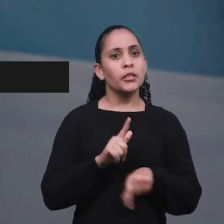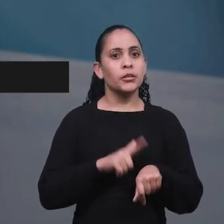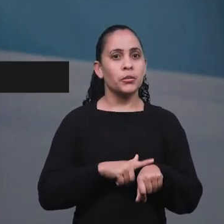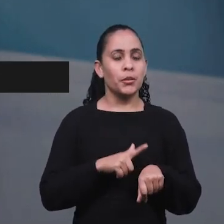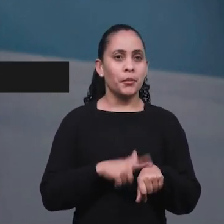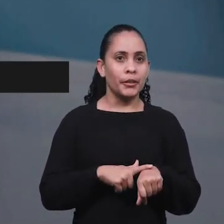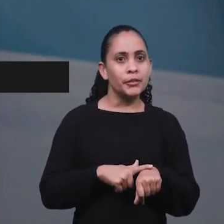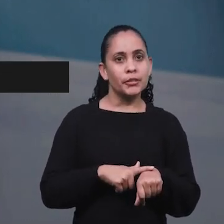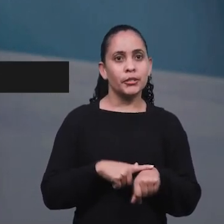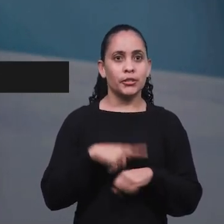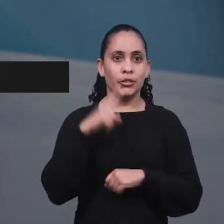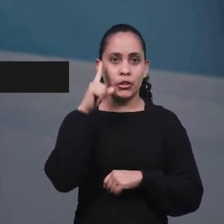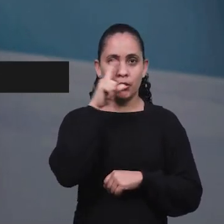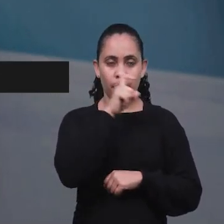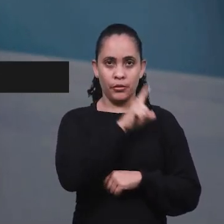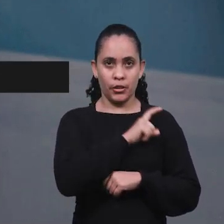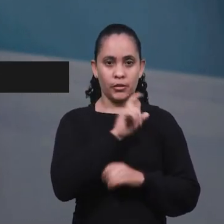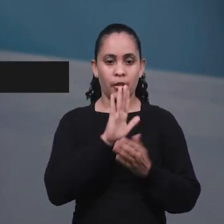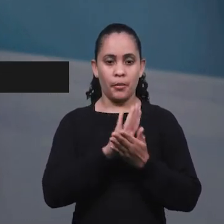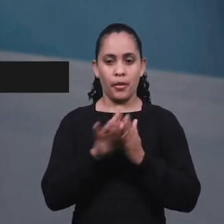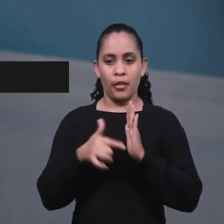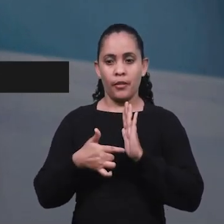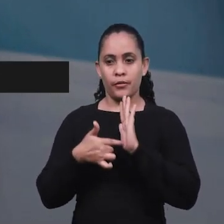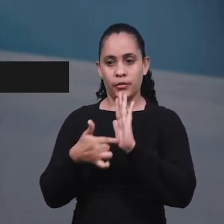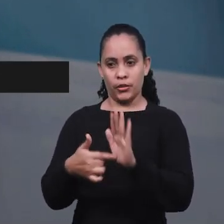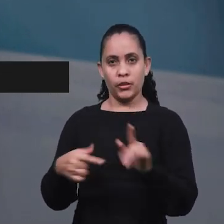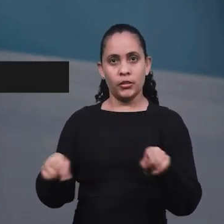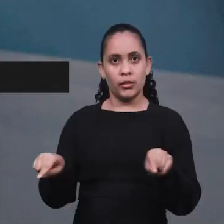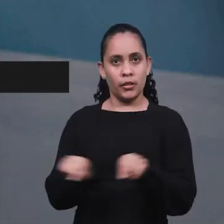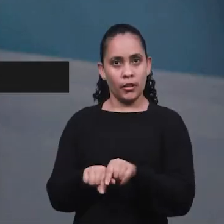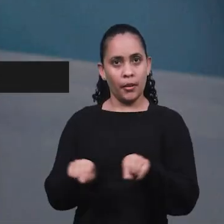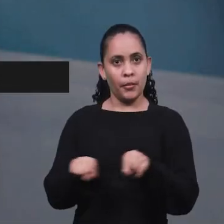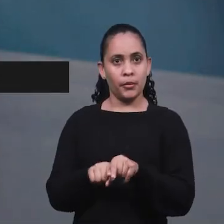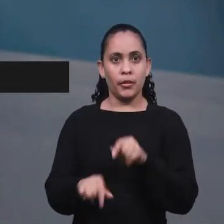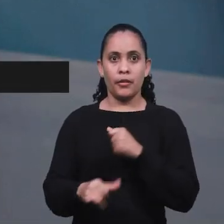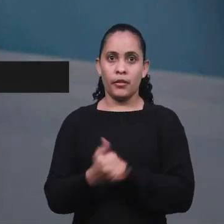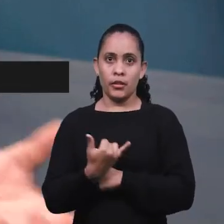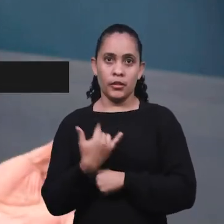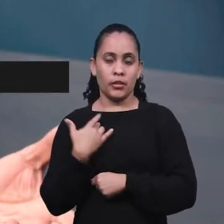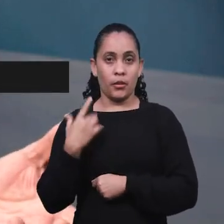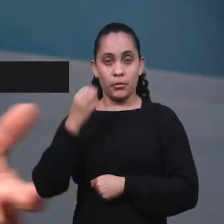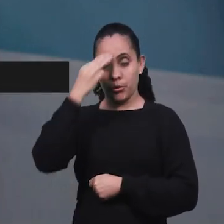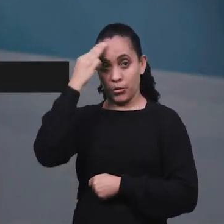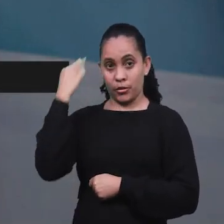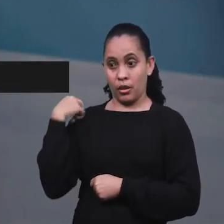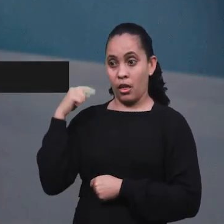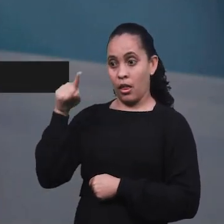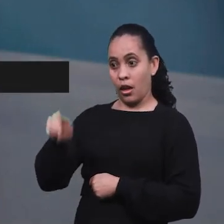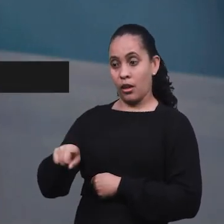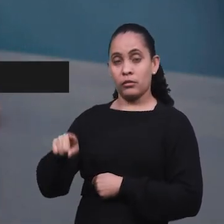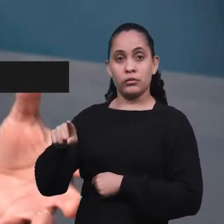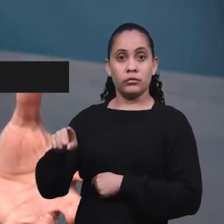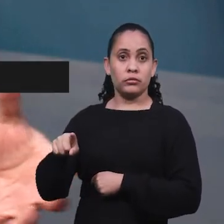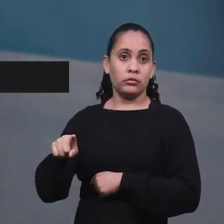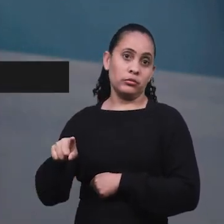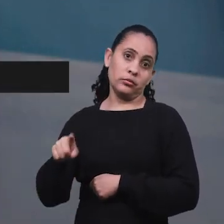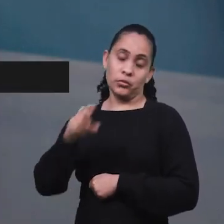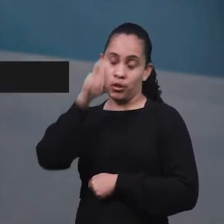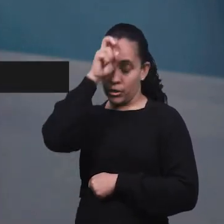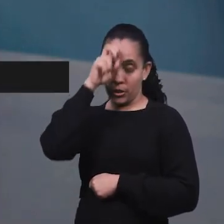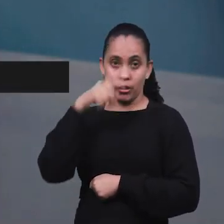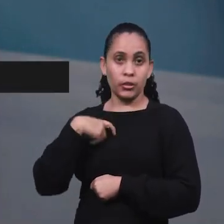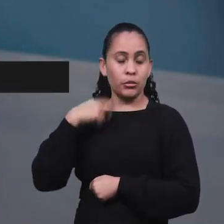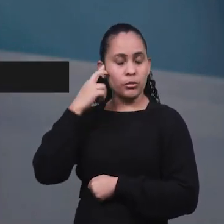momento de imprevisto, né? A Bíblia ela nos ensina muito sobre imprevisto, sobre escassez, né? José no Egito, né? O sonho,